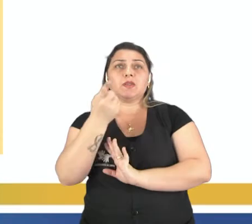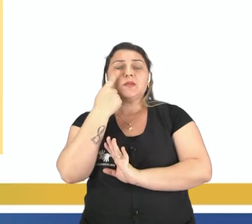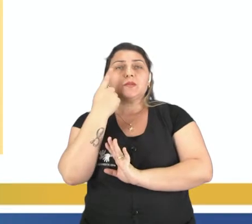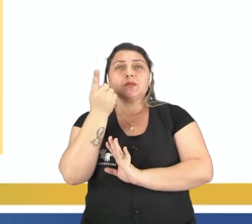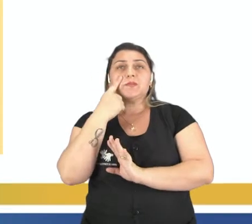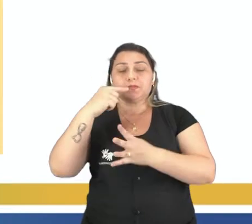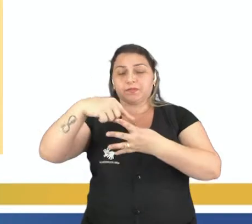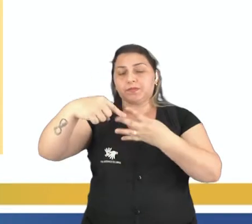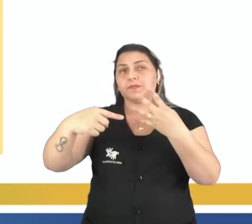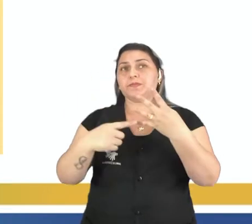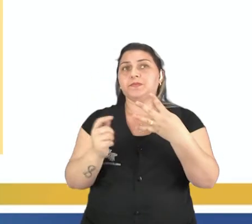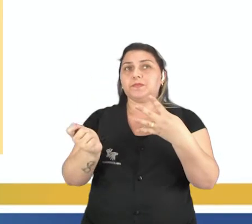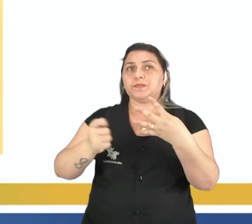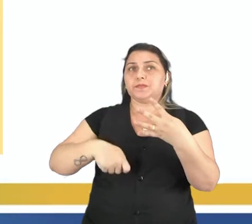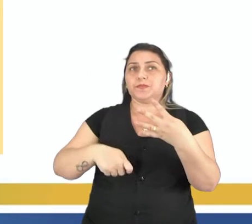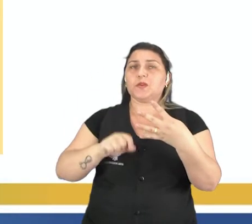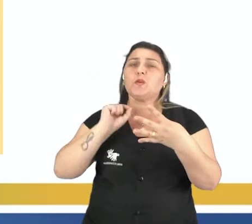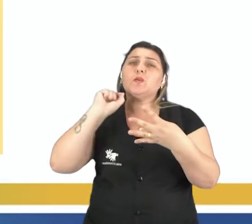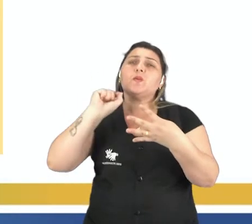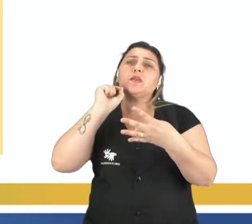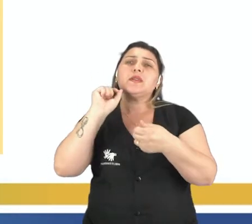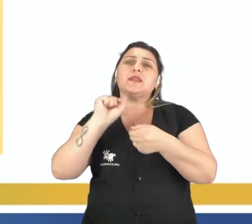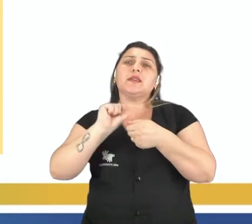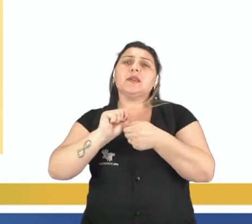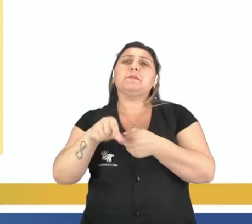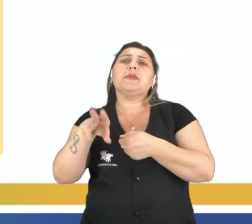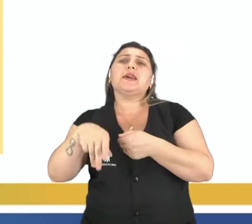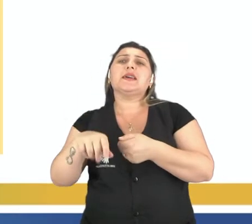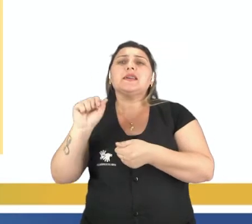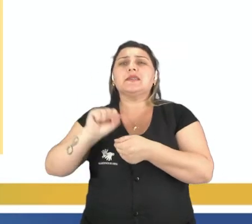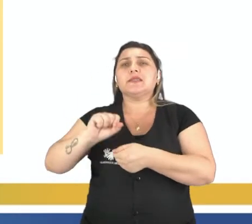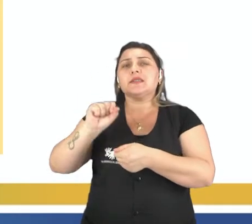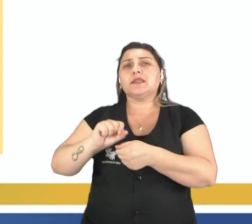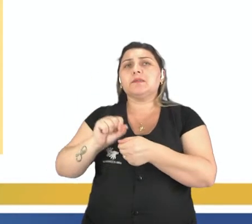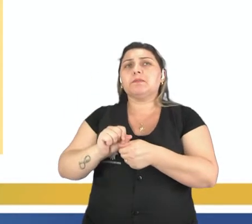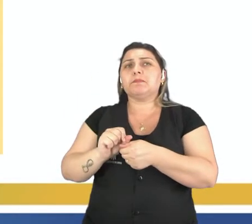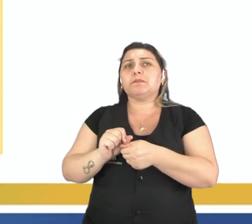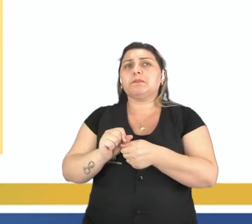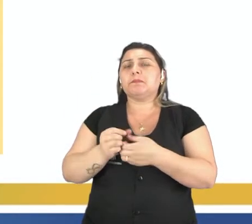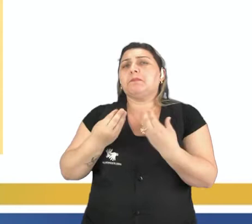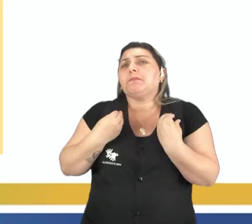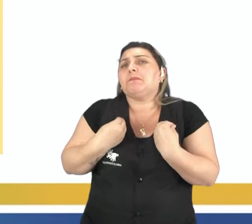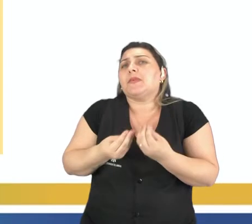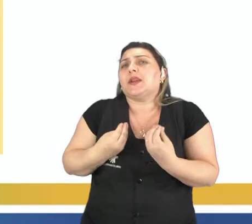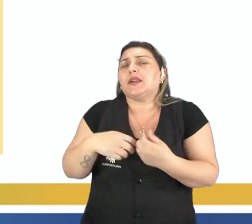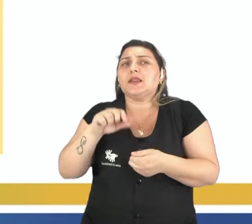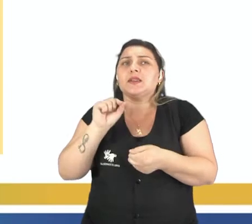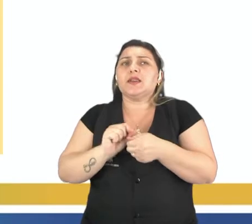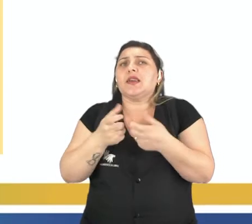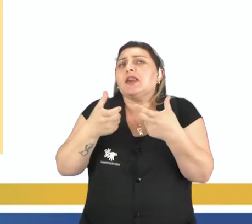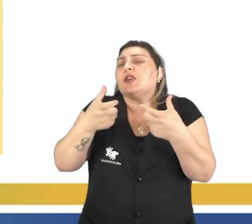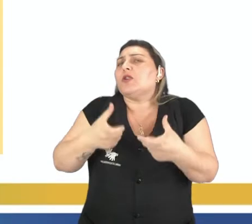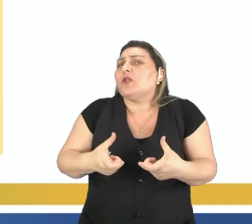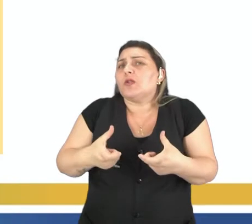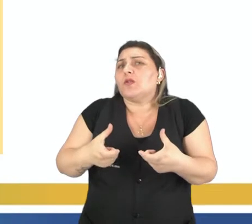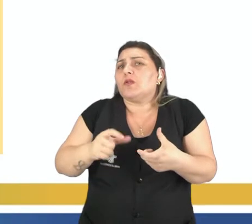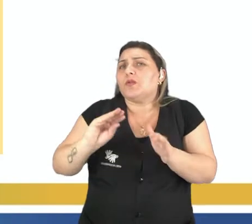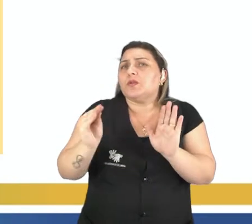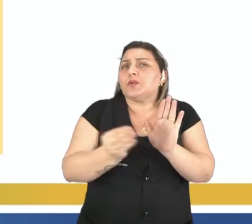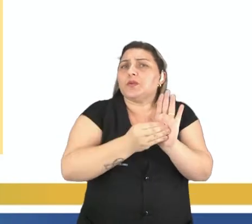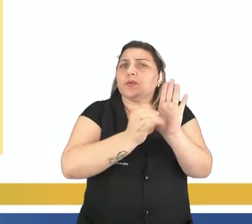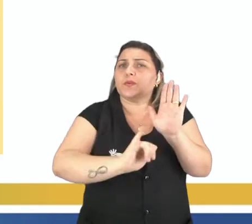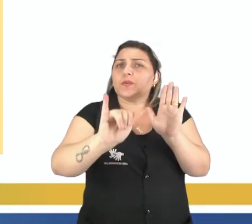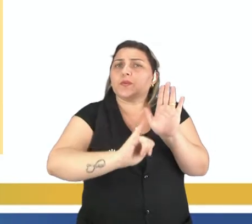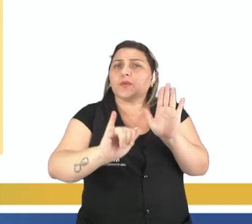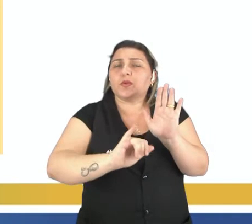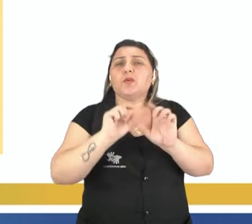as 4 condições: o que escrever, para quem escrever, para que escrever e onde será publicado.